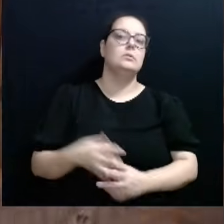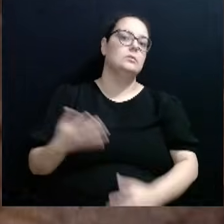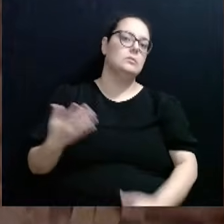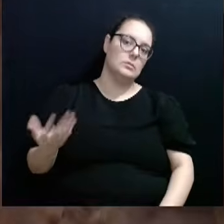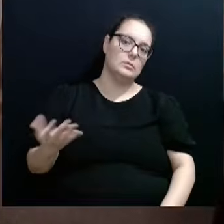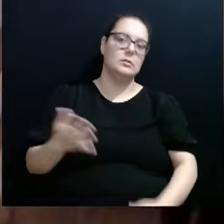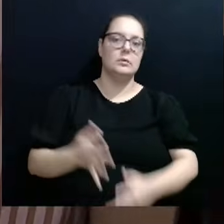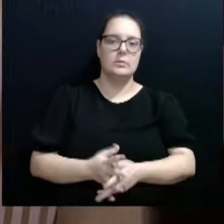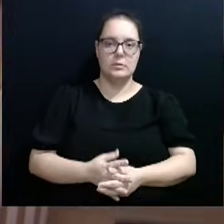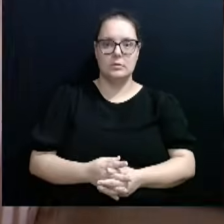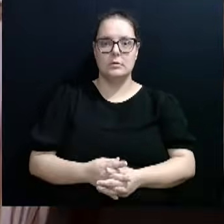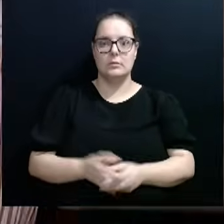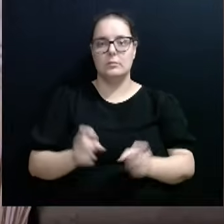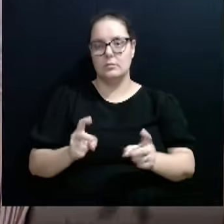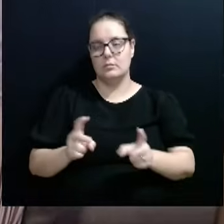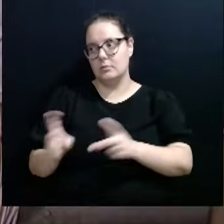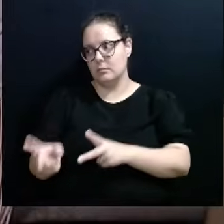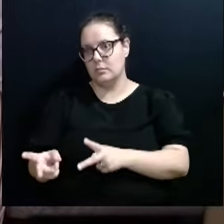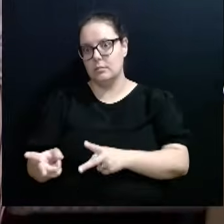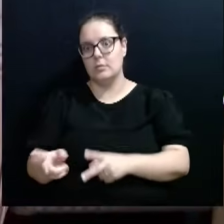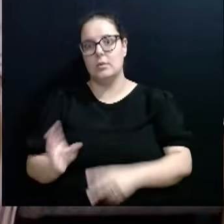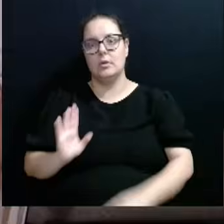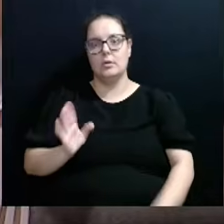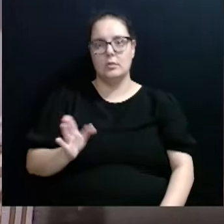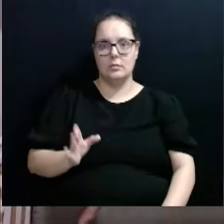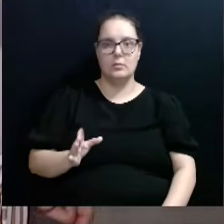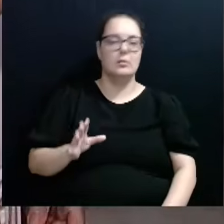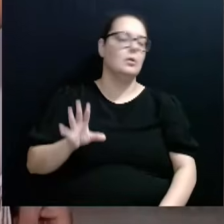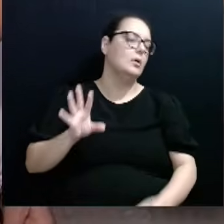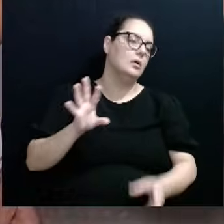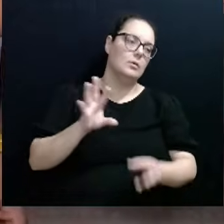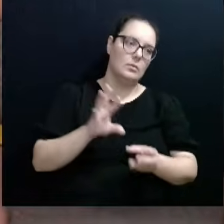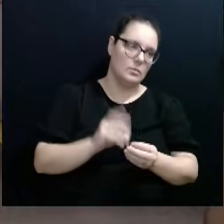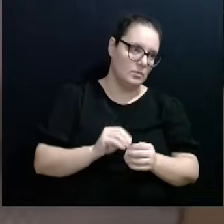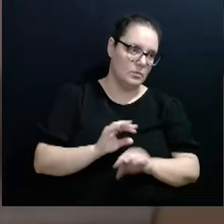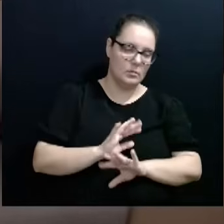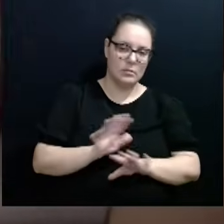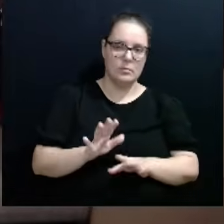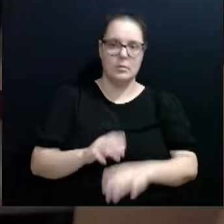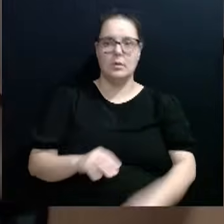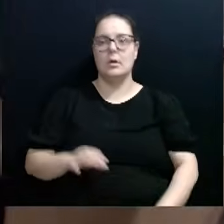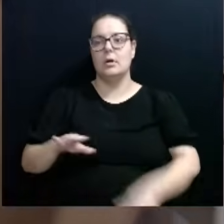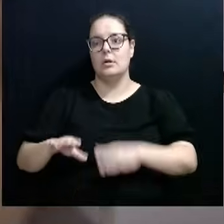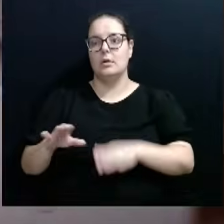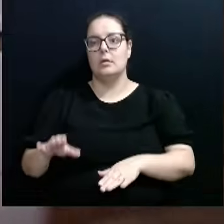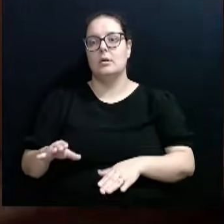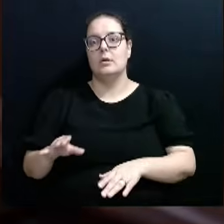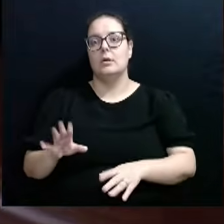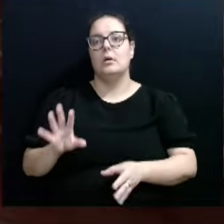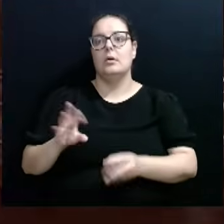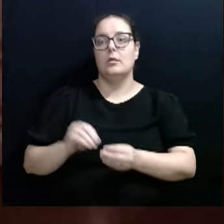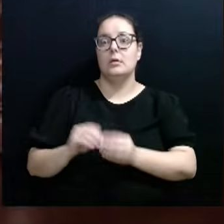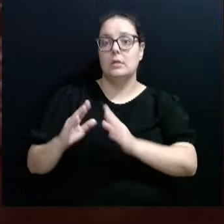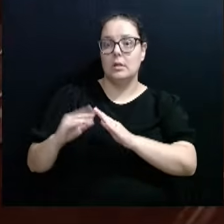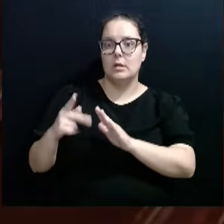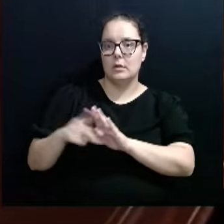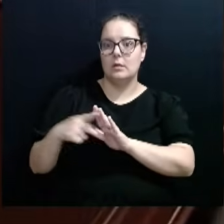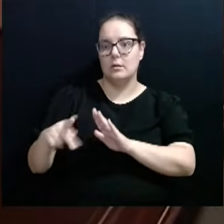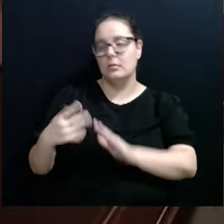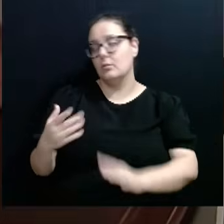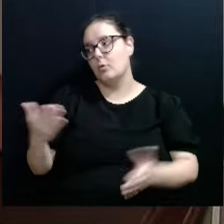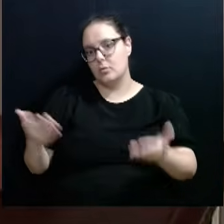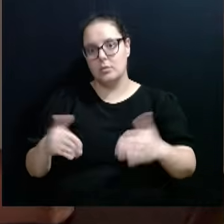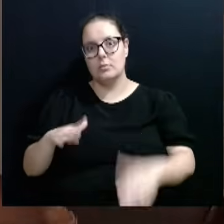vendeu, já vende, Fechou o negócio. Fechou o negócio. Às vezes o negócio é fechado na casa da pessoa. Hoje é mais fácil porque